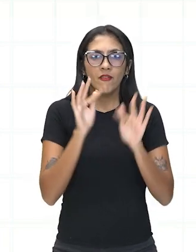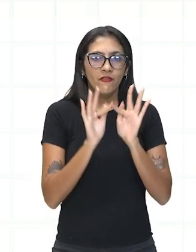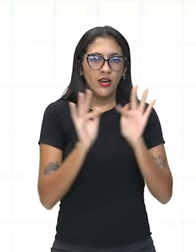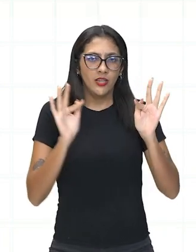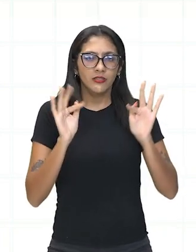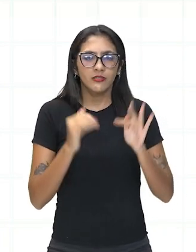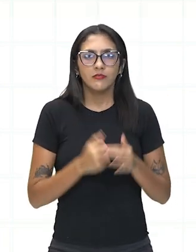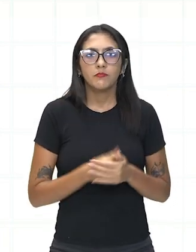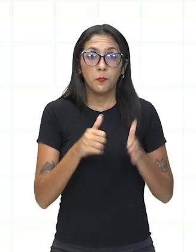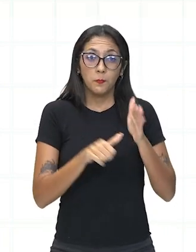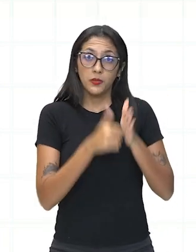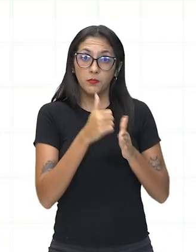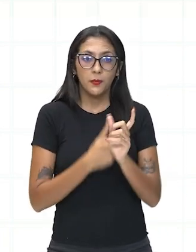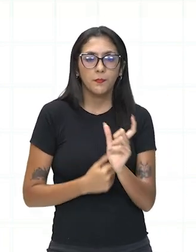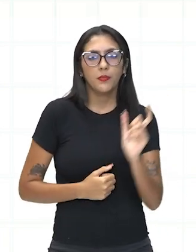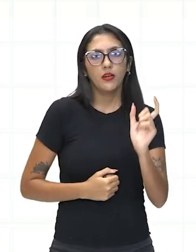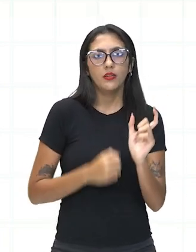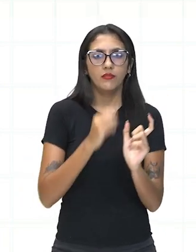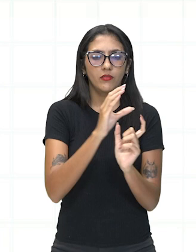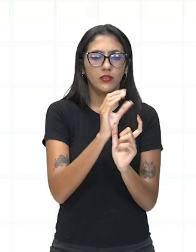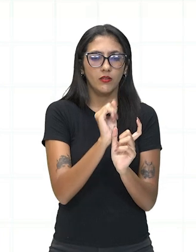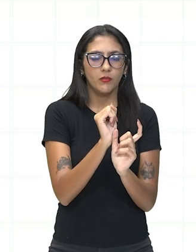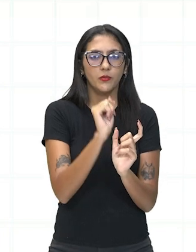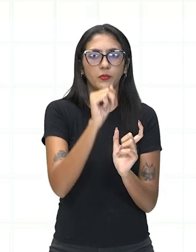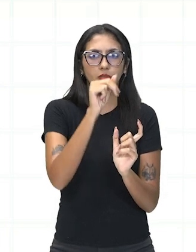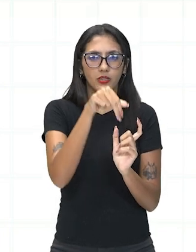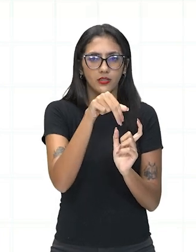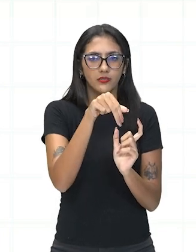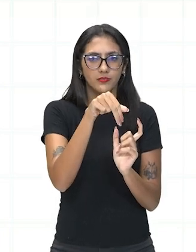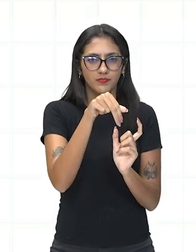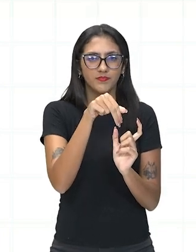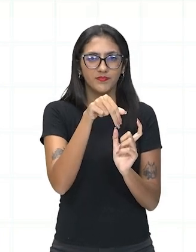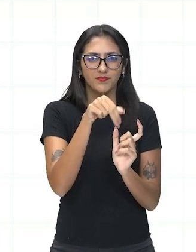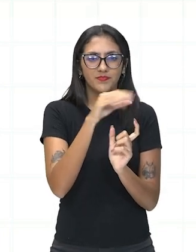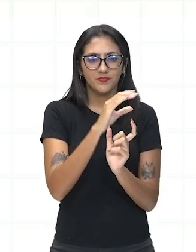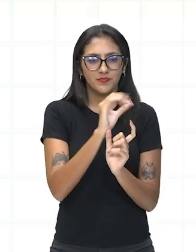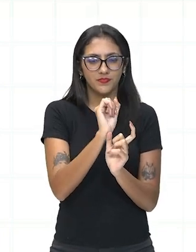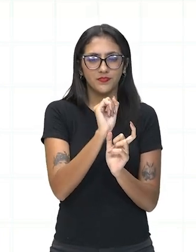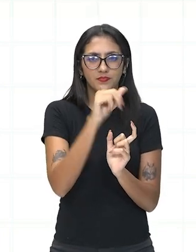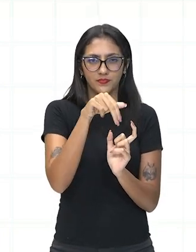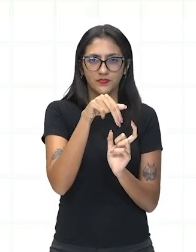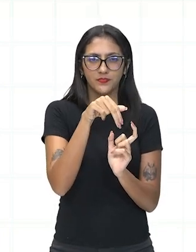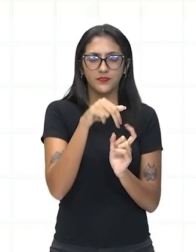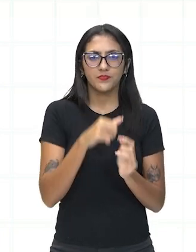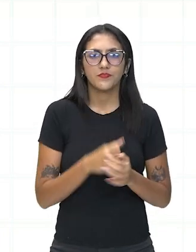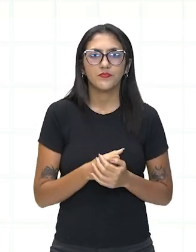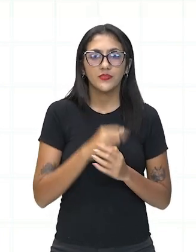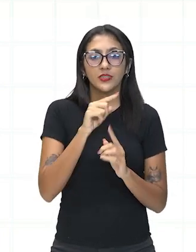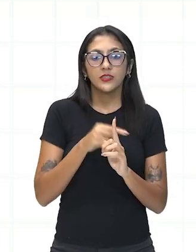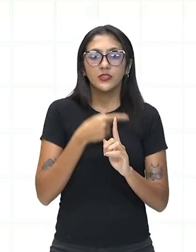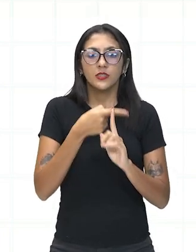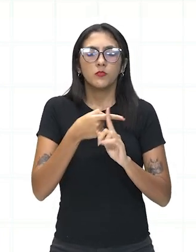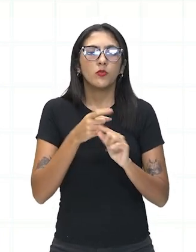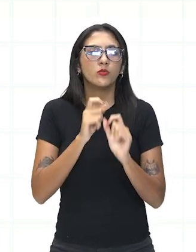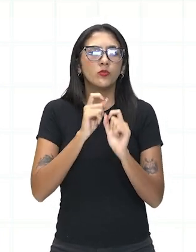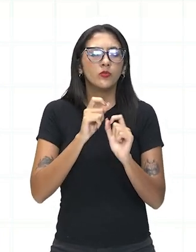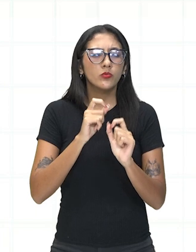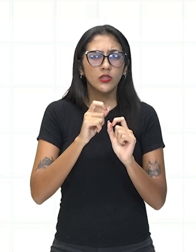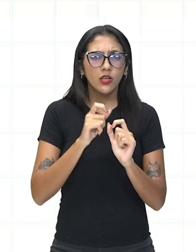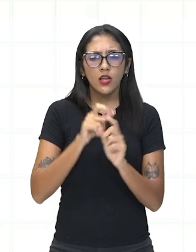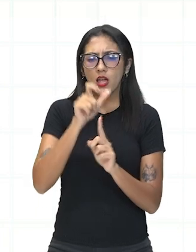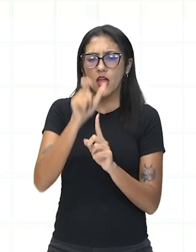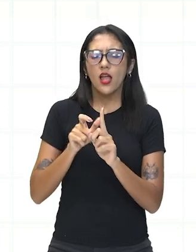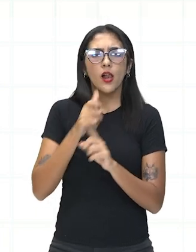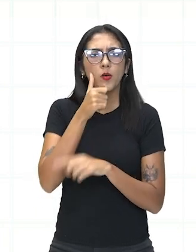o can, não é isso? Eu vou iniciar a pergunta com o can. Em seguida é ela, não é? Como é que é ela em